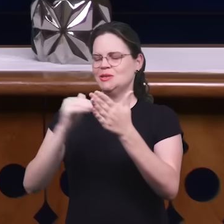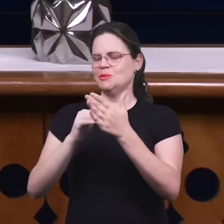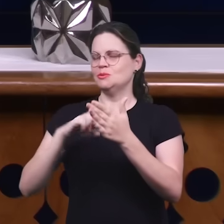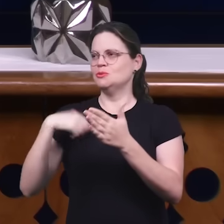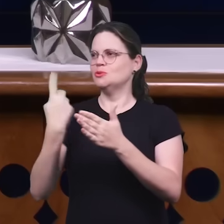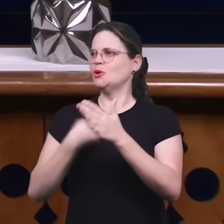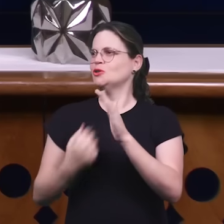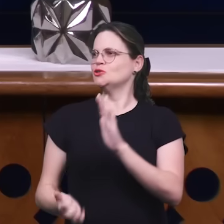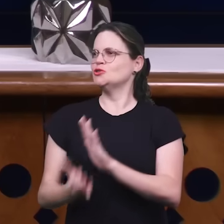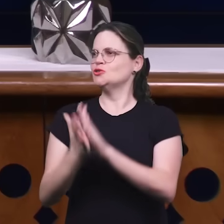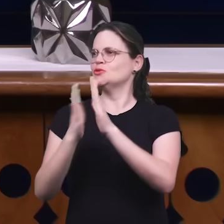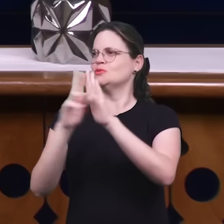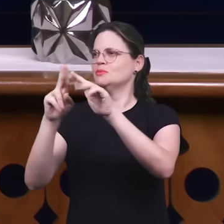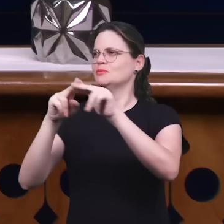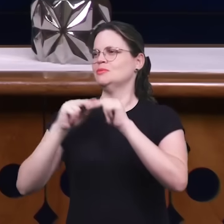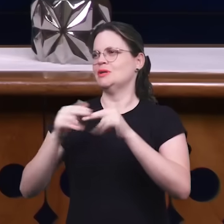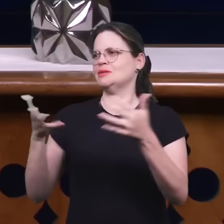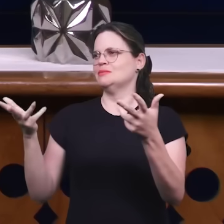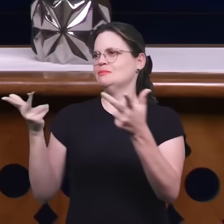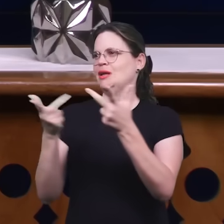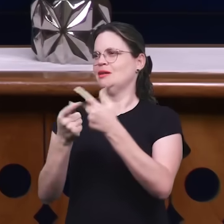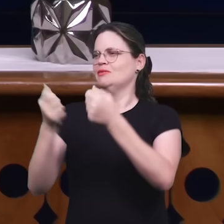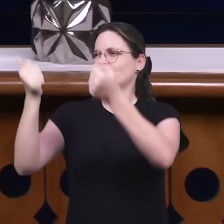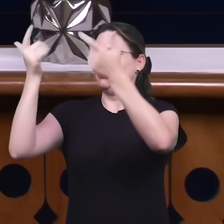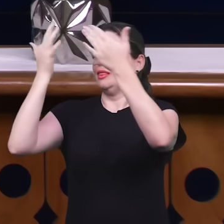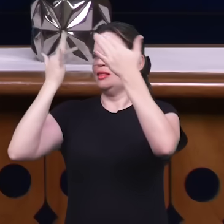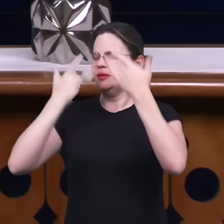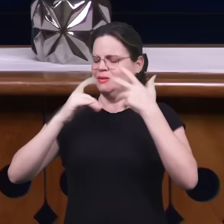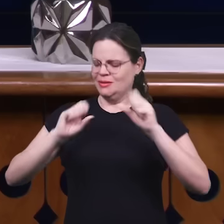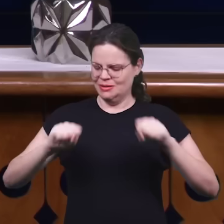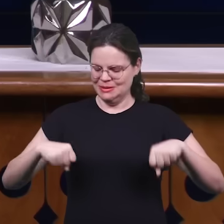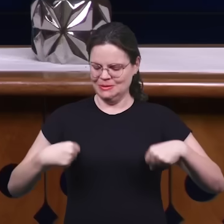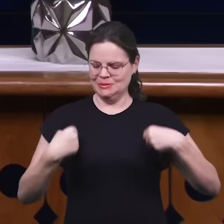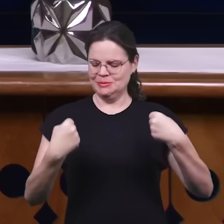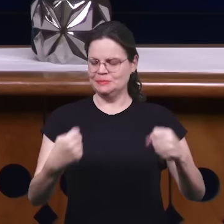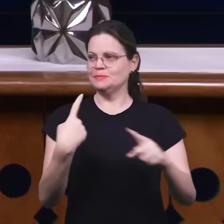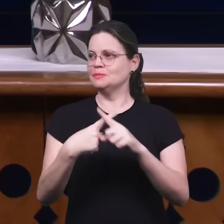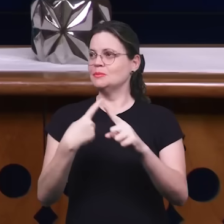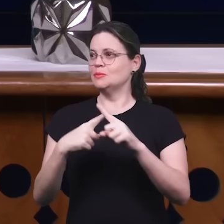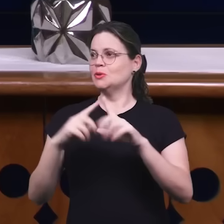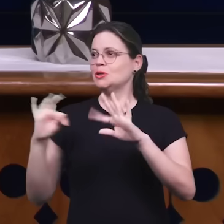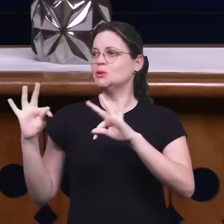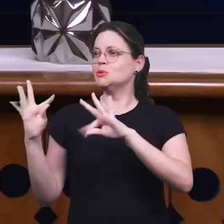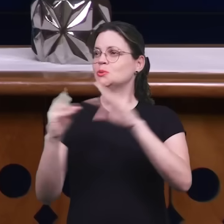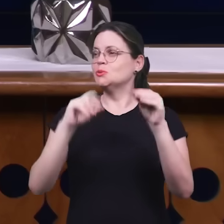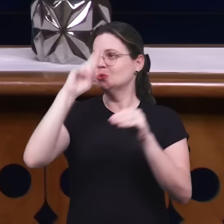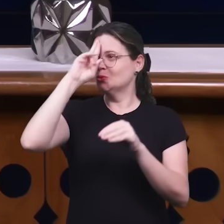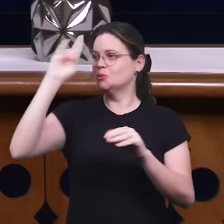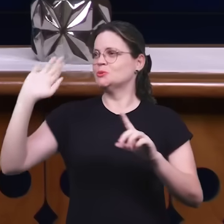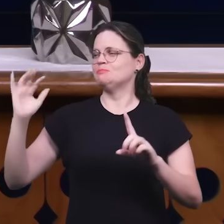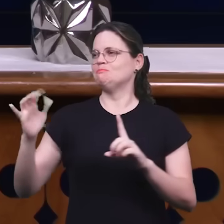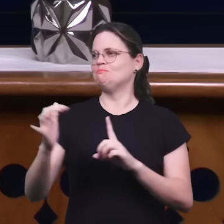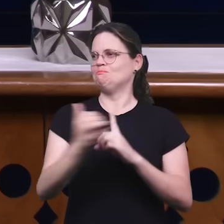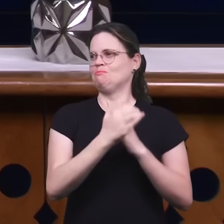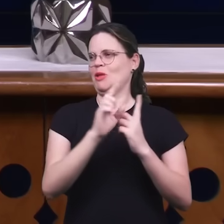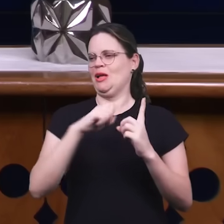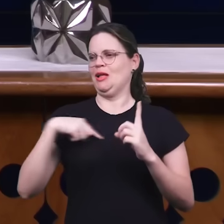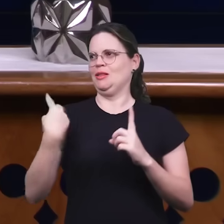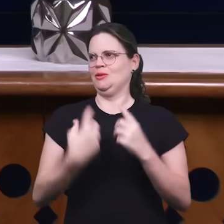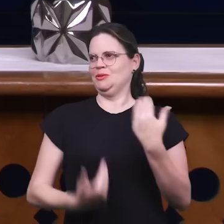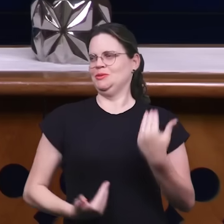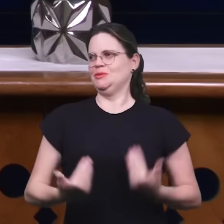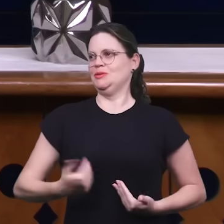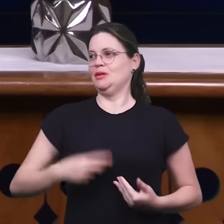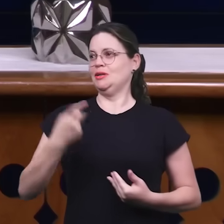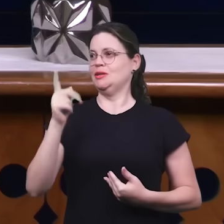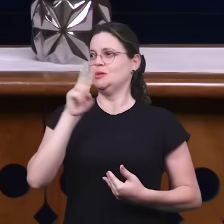louvamos por este grande benefício, pelo sustento do Senhor, porque tudo o Senhor tem provido para a tua igreja. E